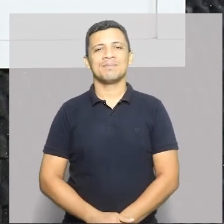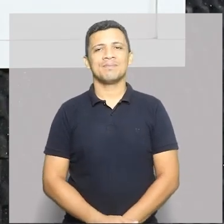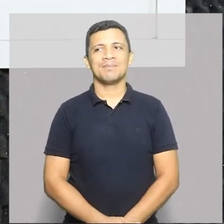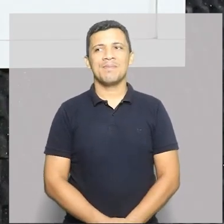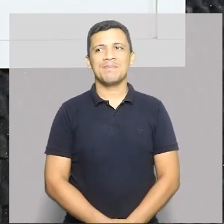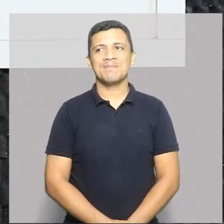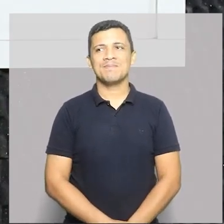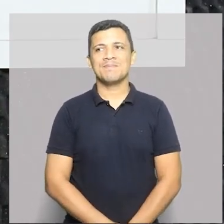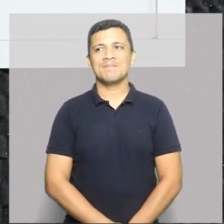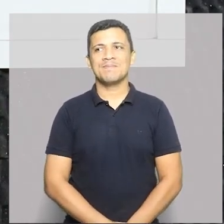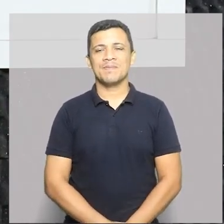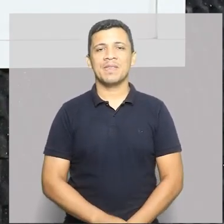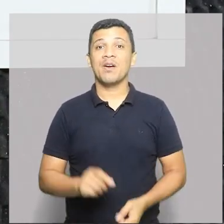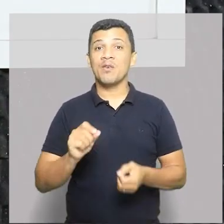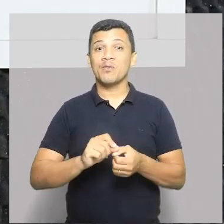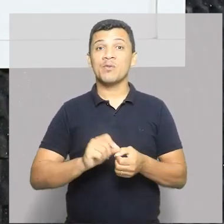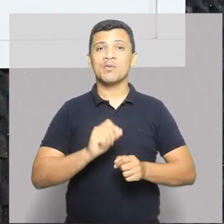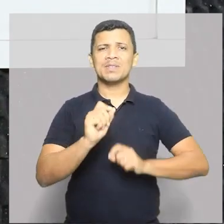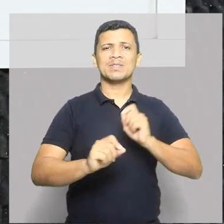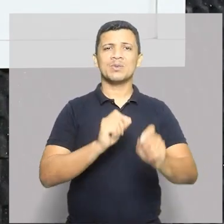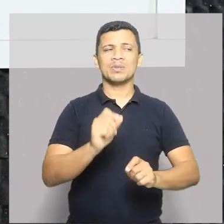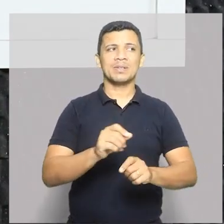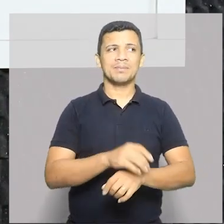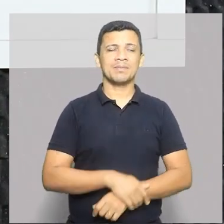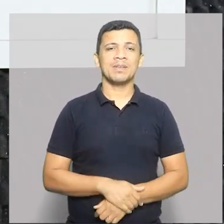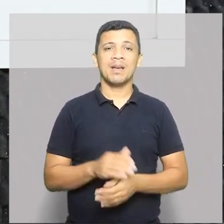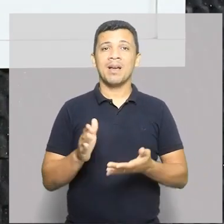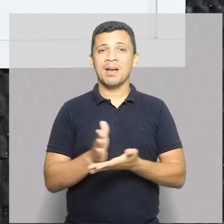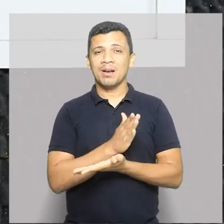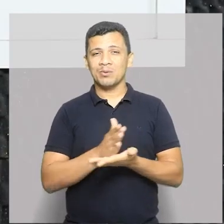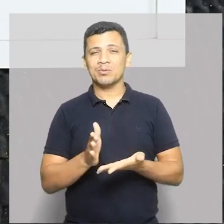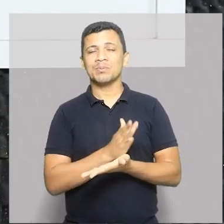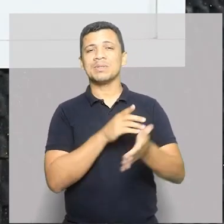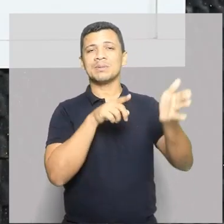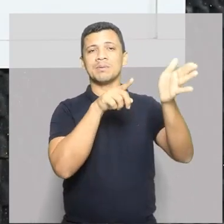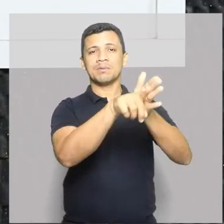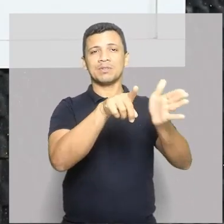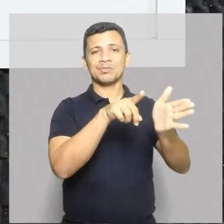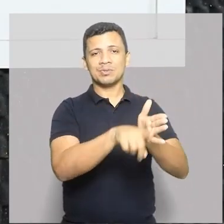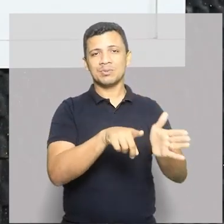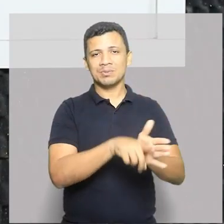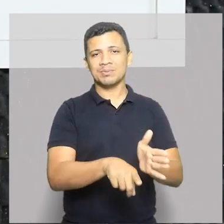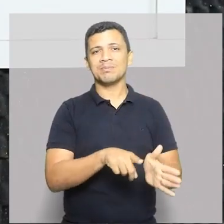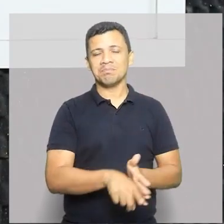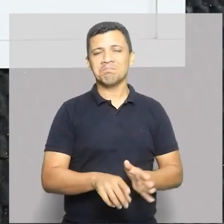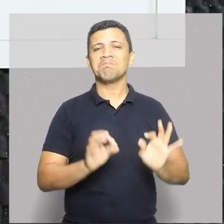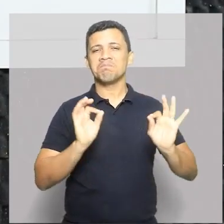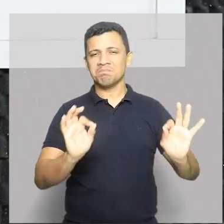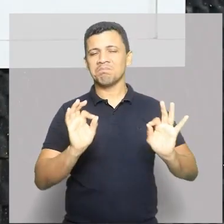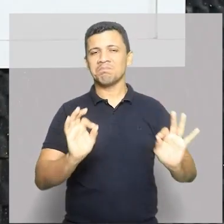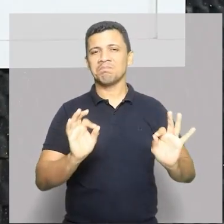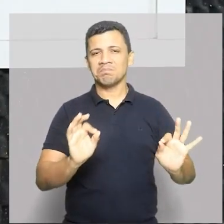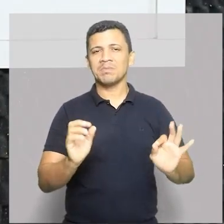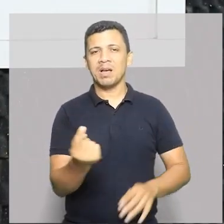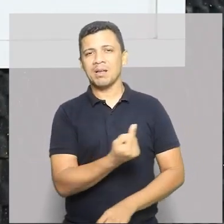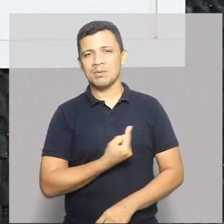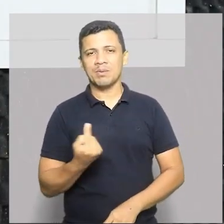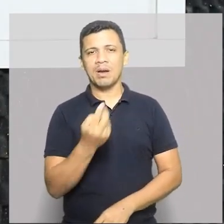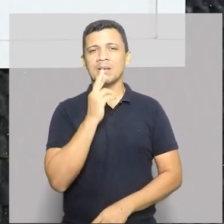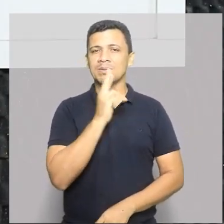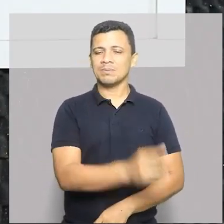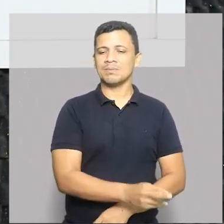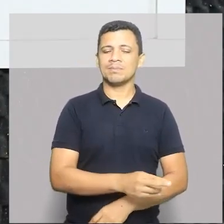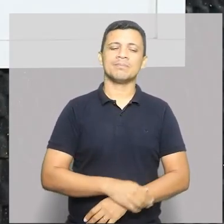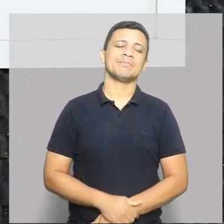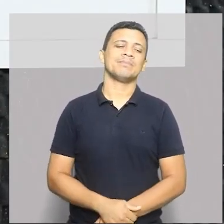questões. O que nós vamos fazer hoje aqui, ó? Separei algumas questões aqui, show de bola, para a gente fazer. A nossa